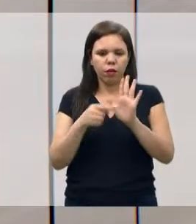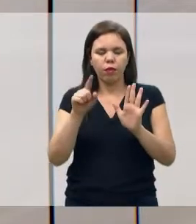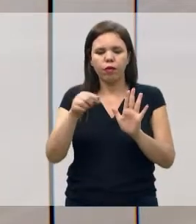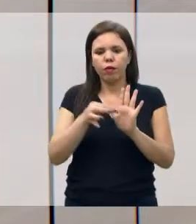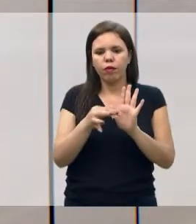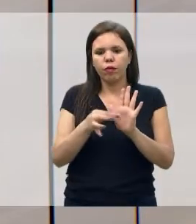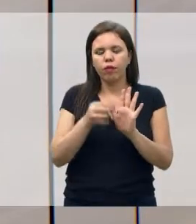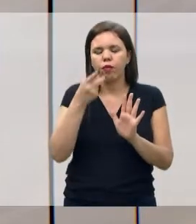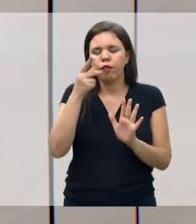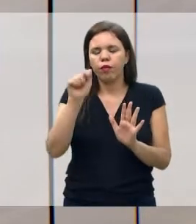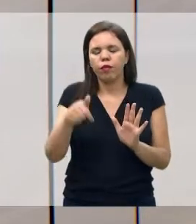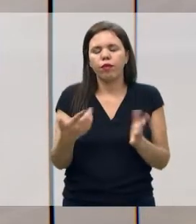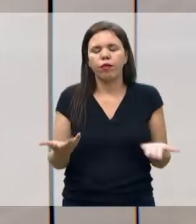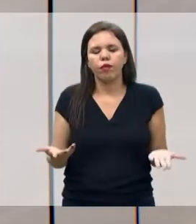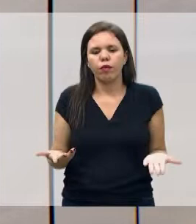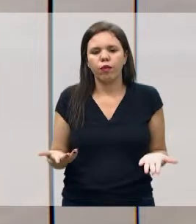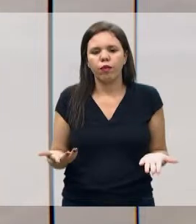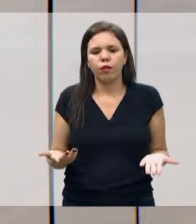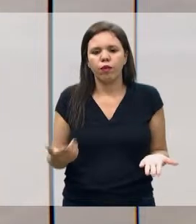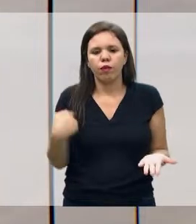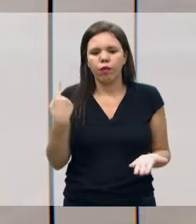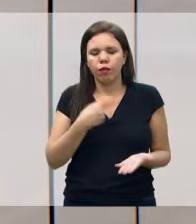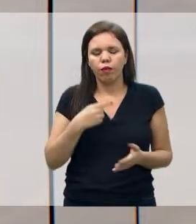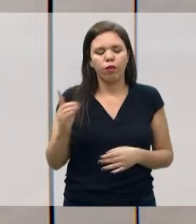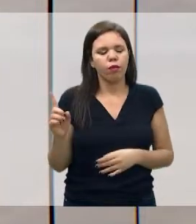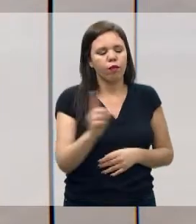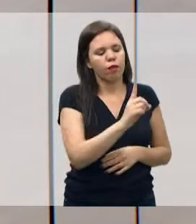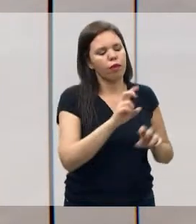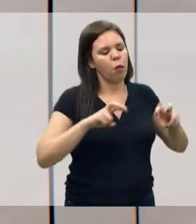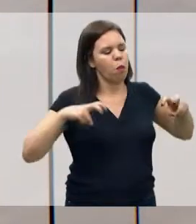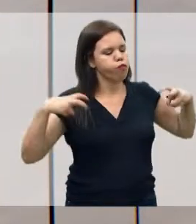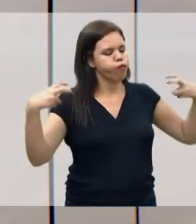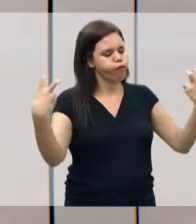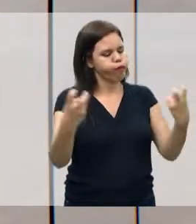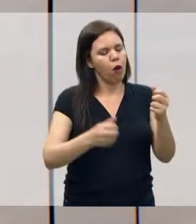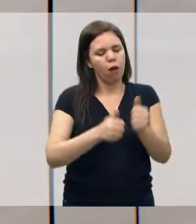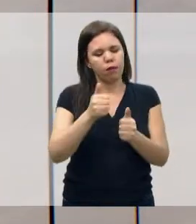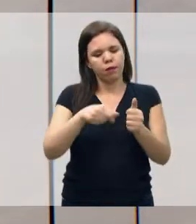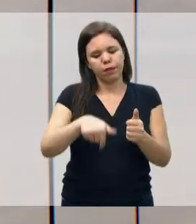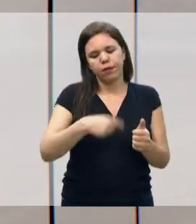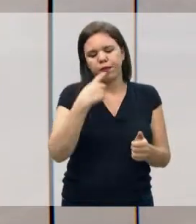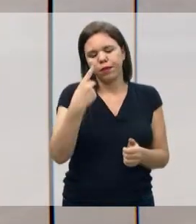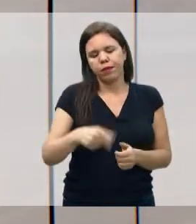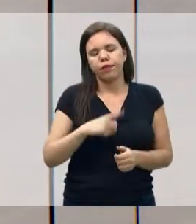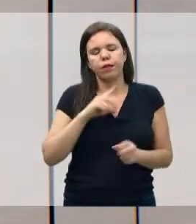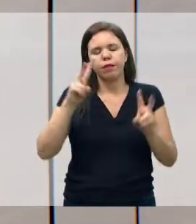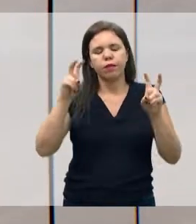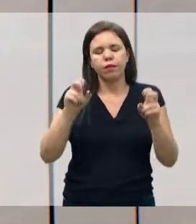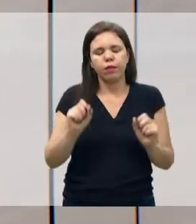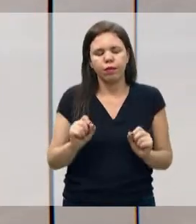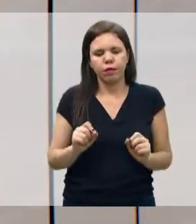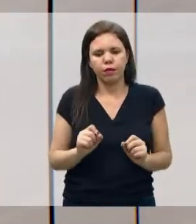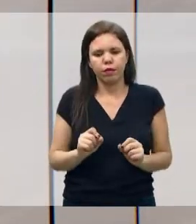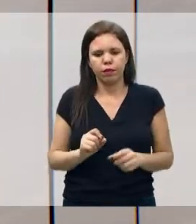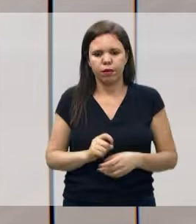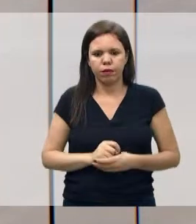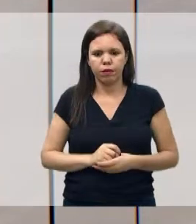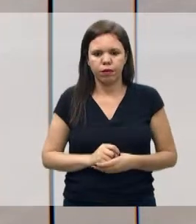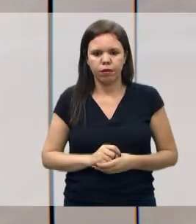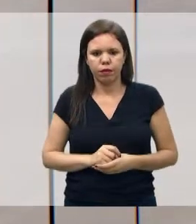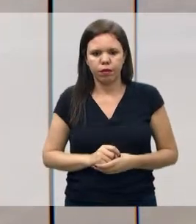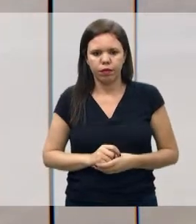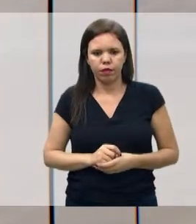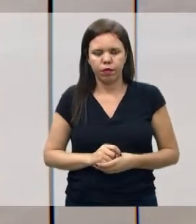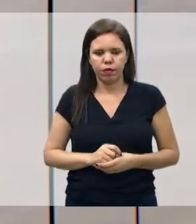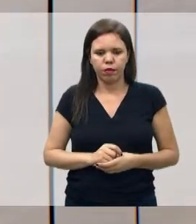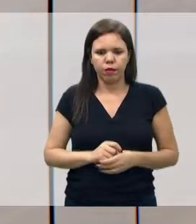gente fala de ir a um estádio de futebol, etc., a gente tem uma questão aqui em Campinas que